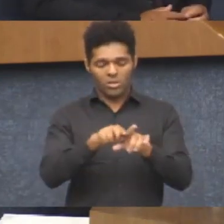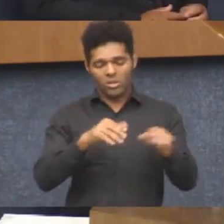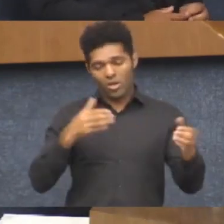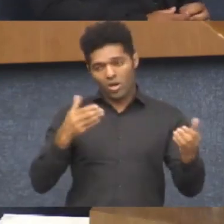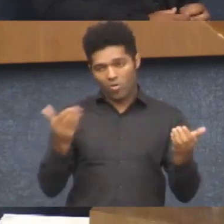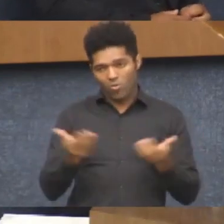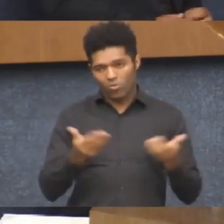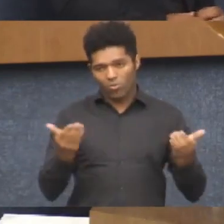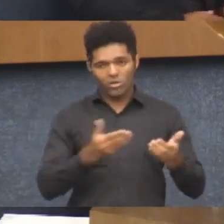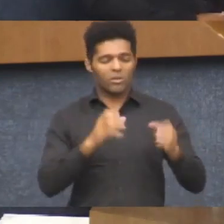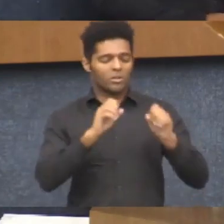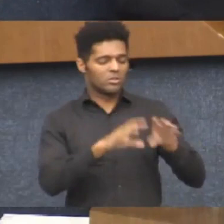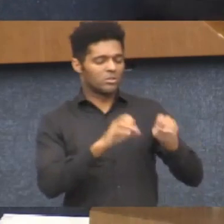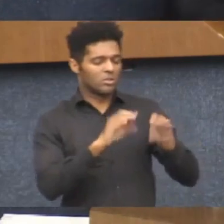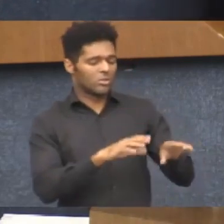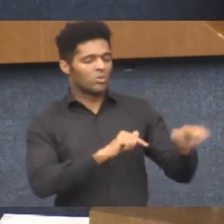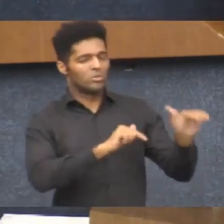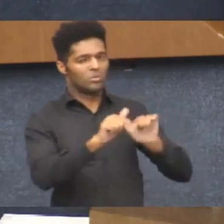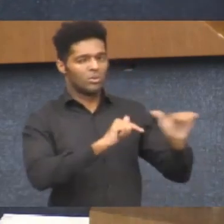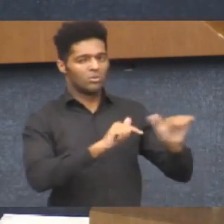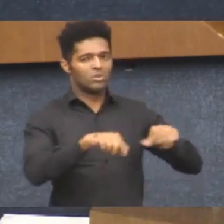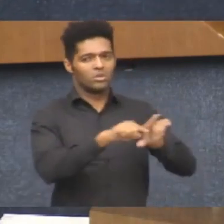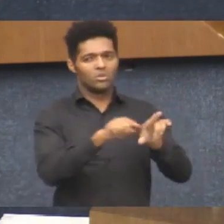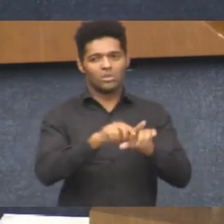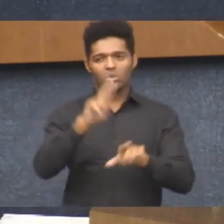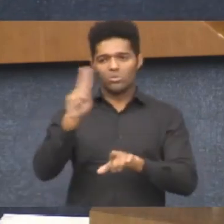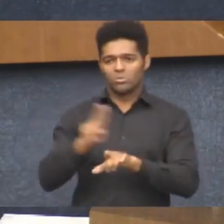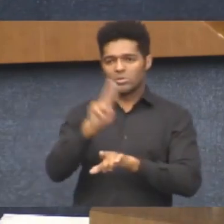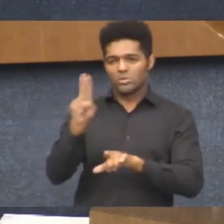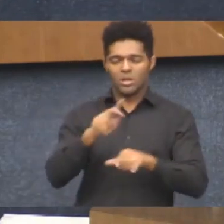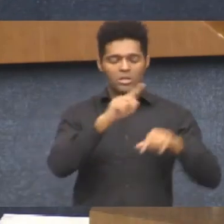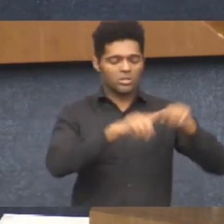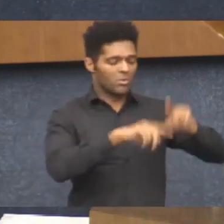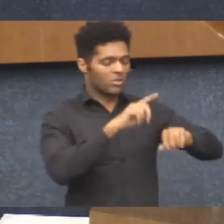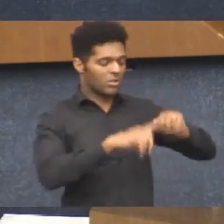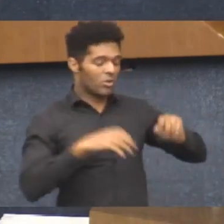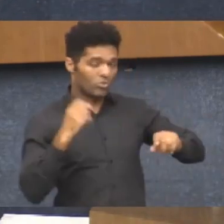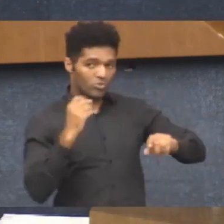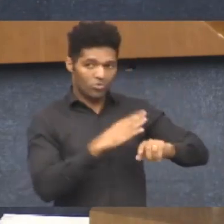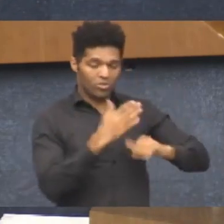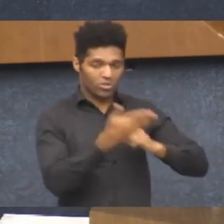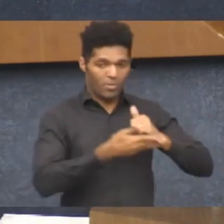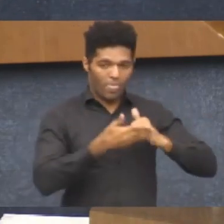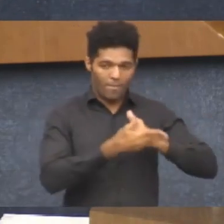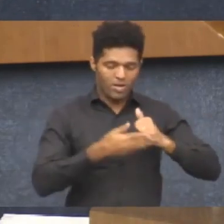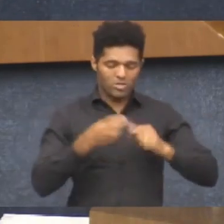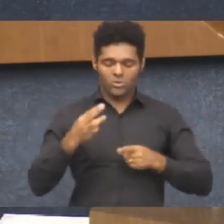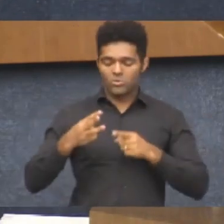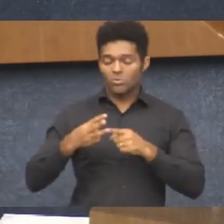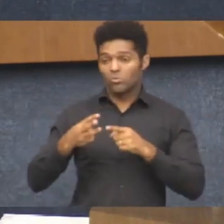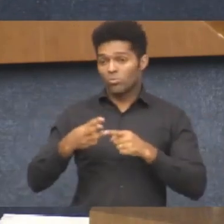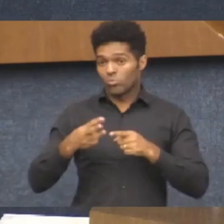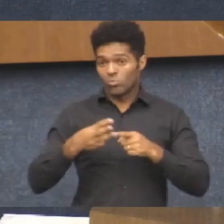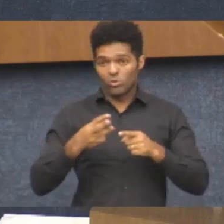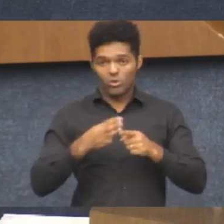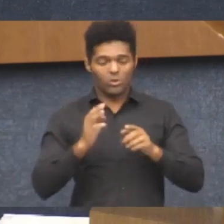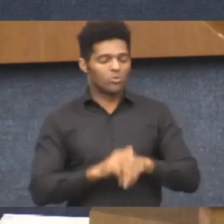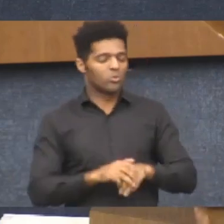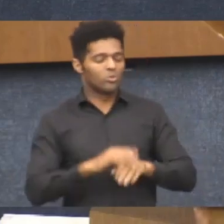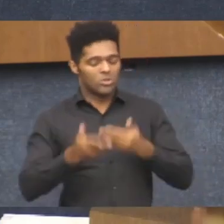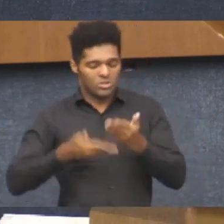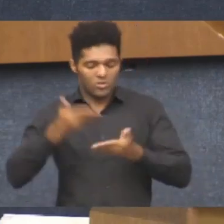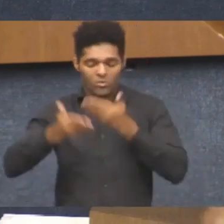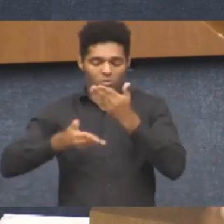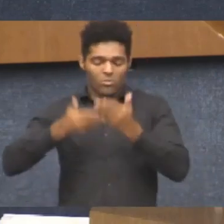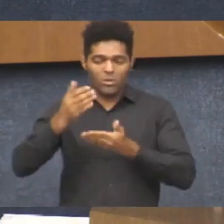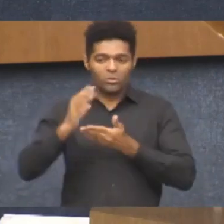esse equipamento, assim. Então, no nosso eixo de investimento de RH, a gente tem andado por aí, né, assim, e junto